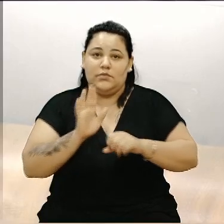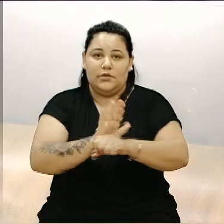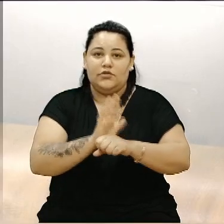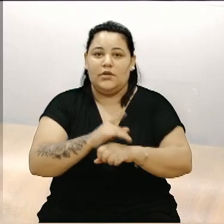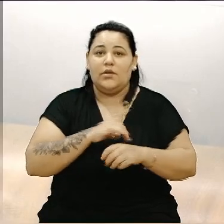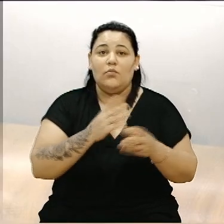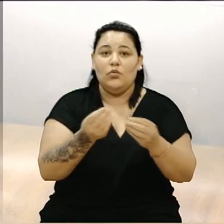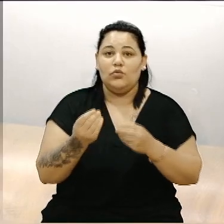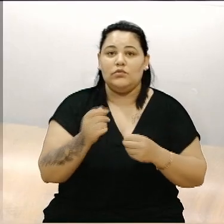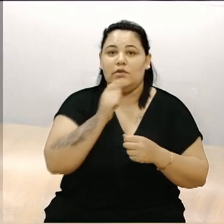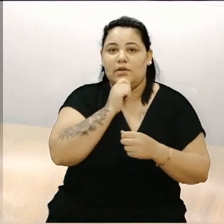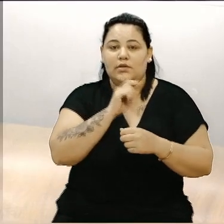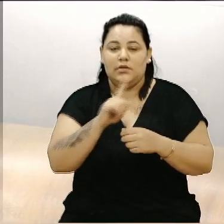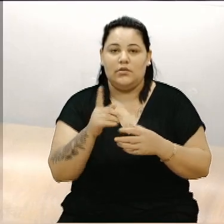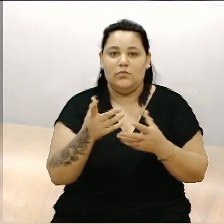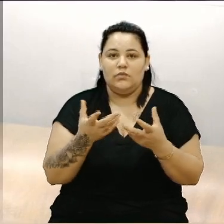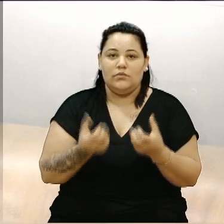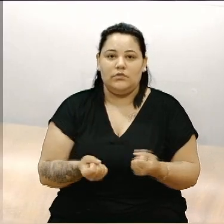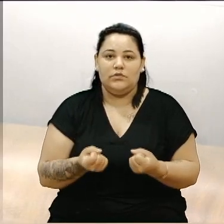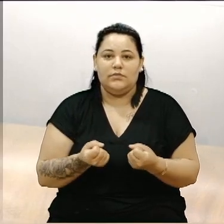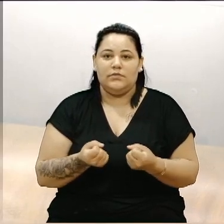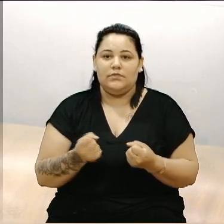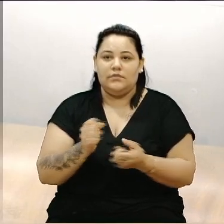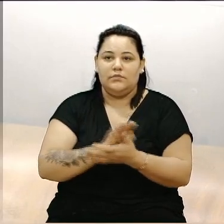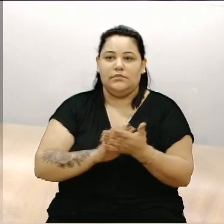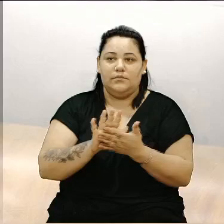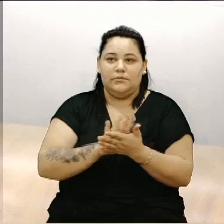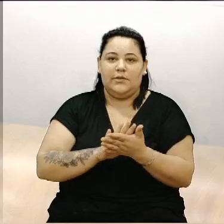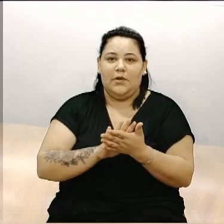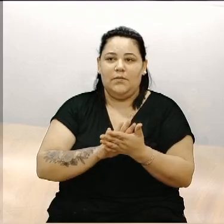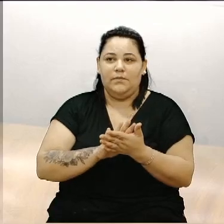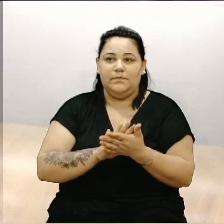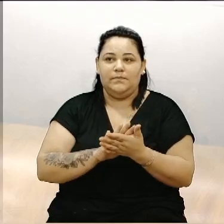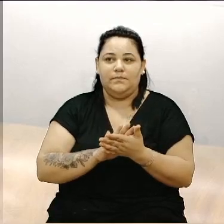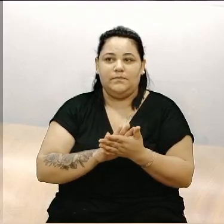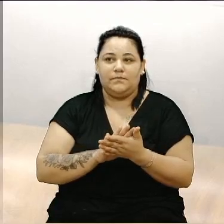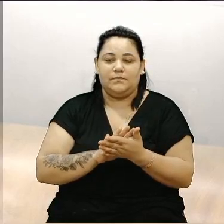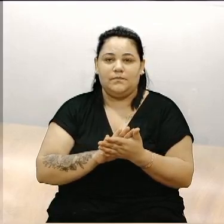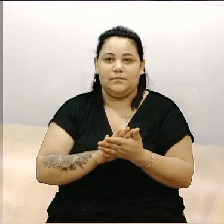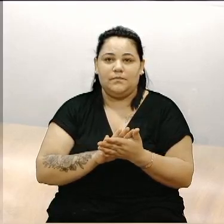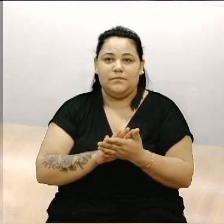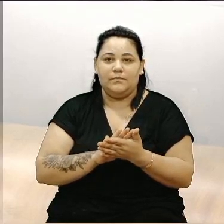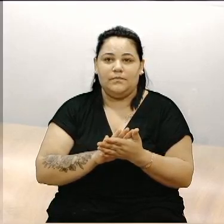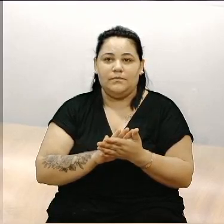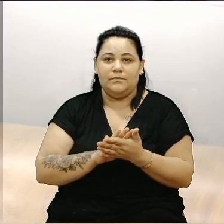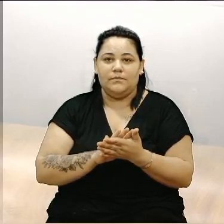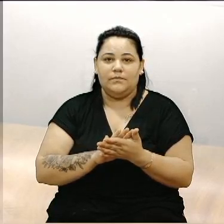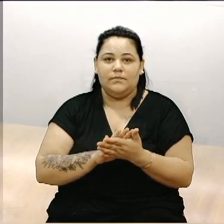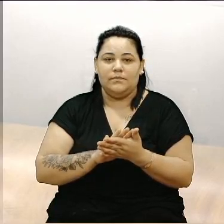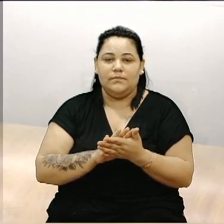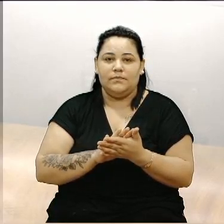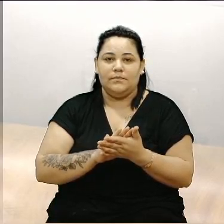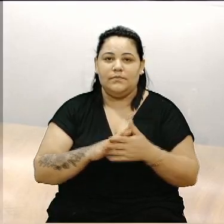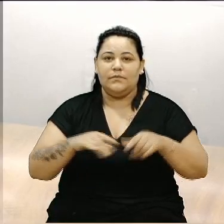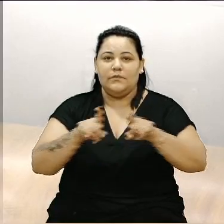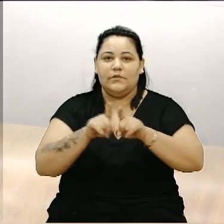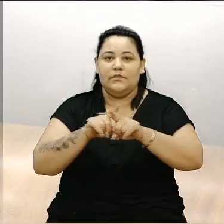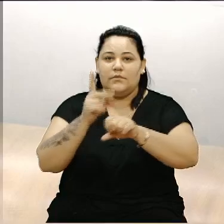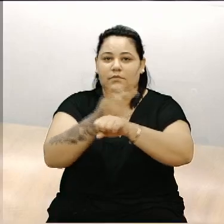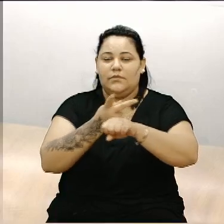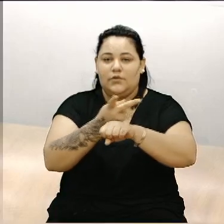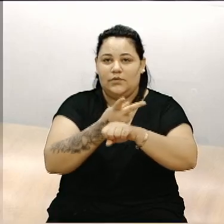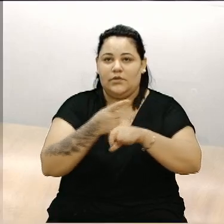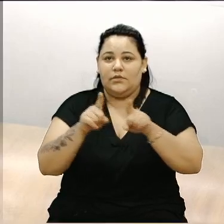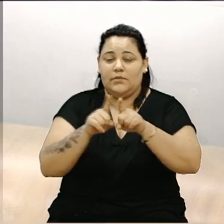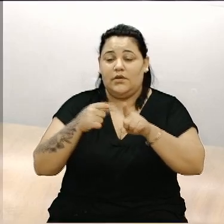não estão recebendo, não receberam, tá? E precisam do dinheiro para poder ajudar. Então já fui procurado, já disse que estou